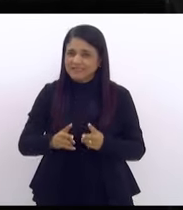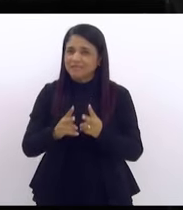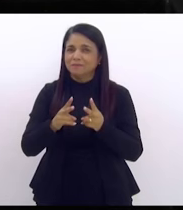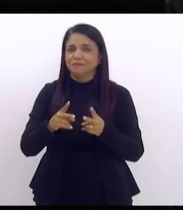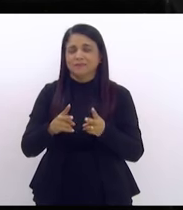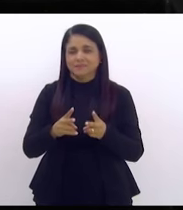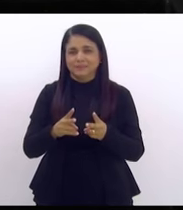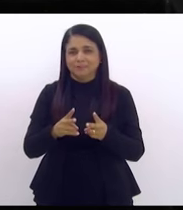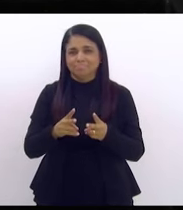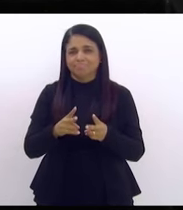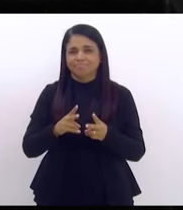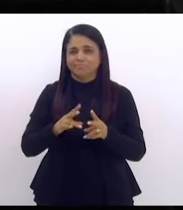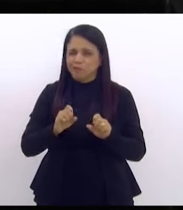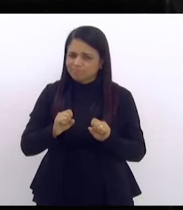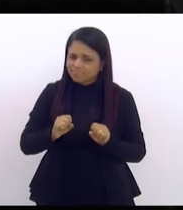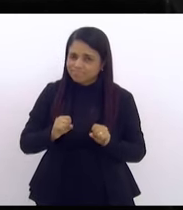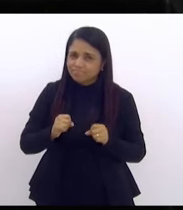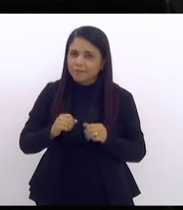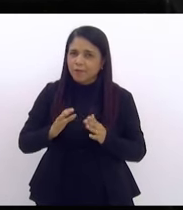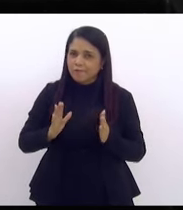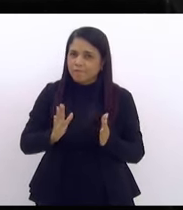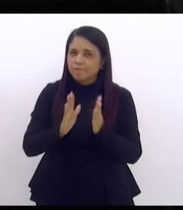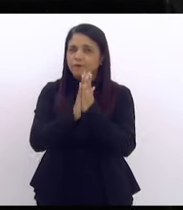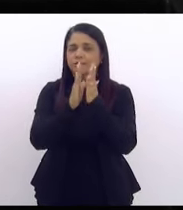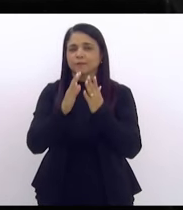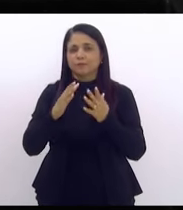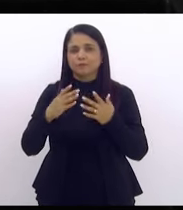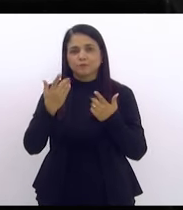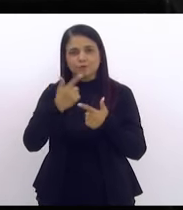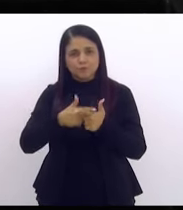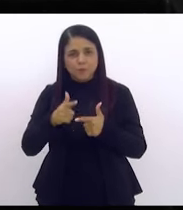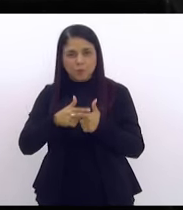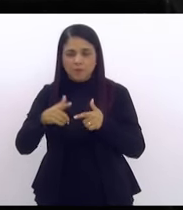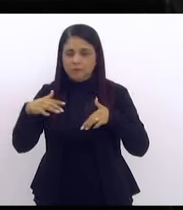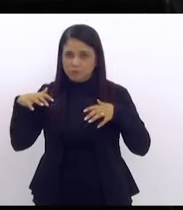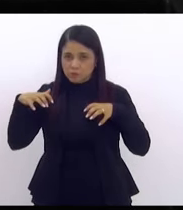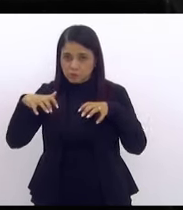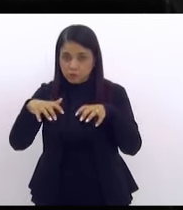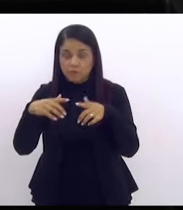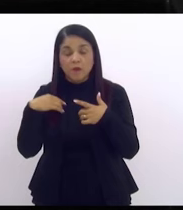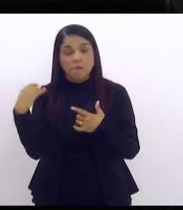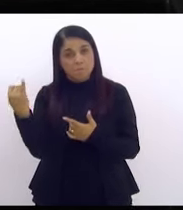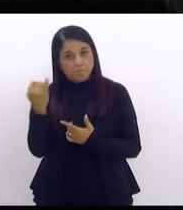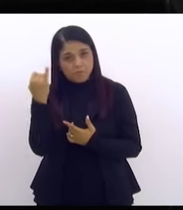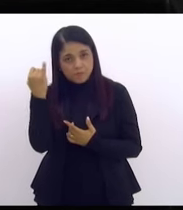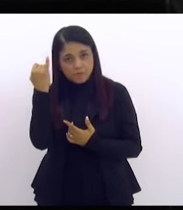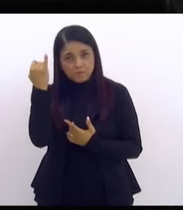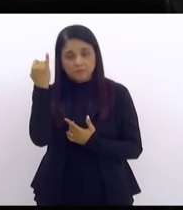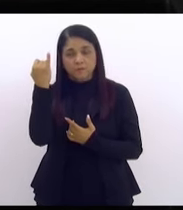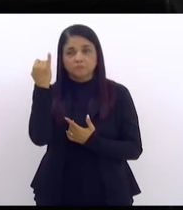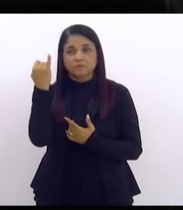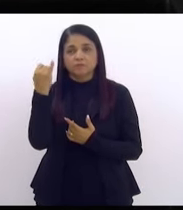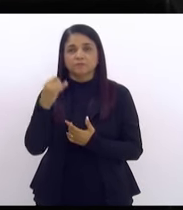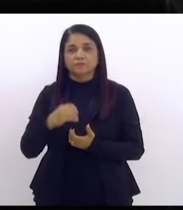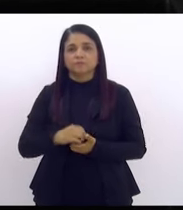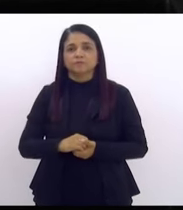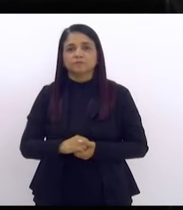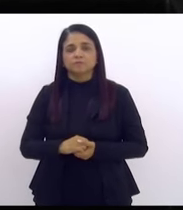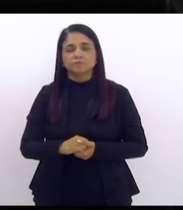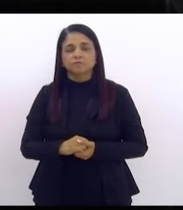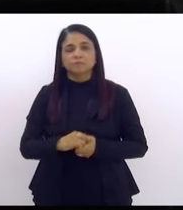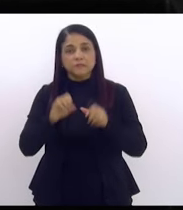já enfrentamos as calamidades das chuvas. Então, é importantíssimo que